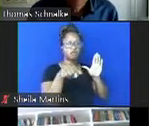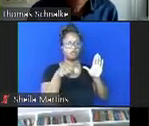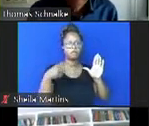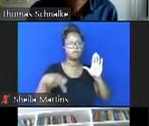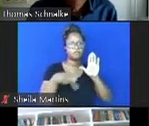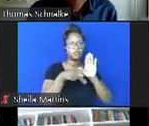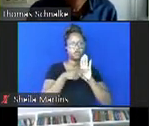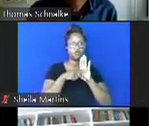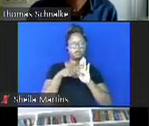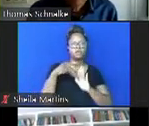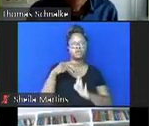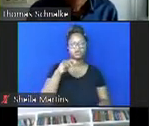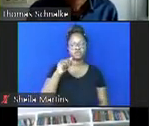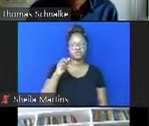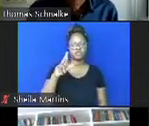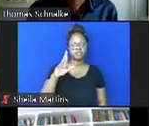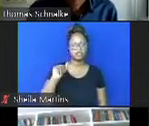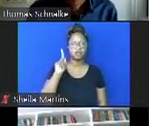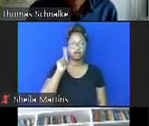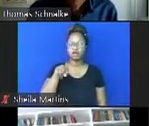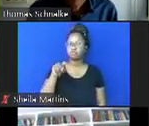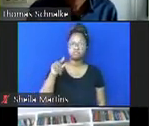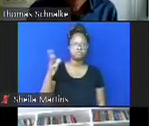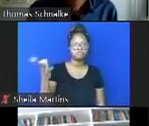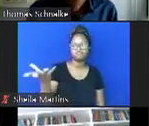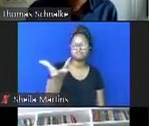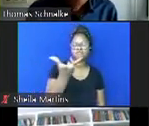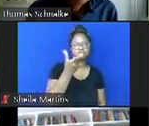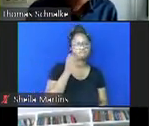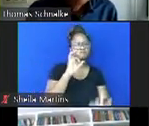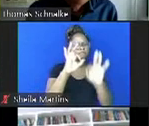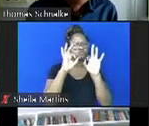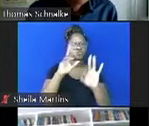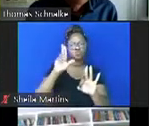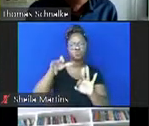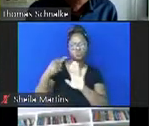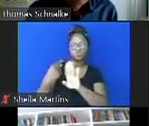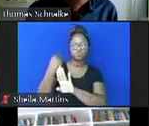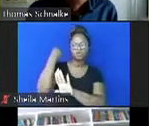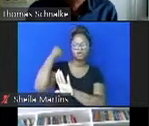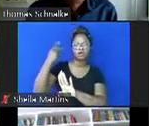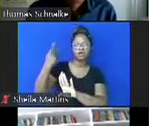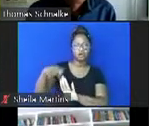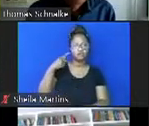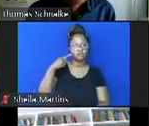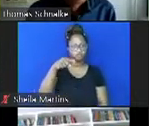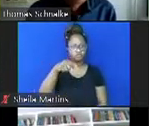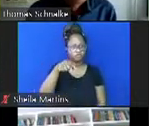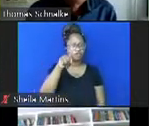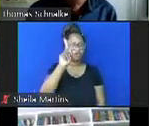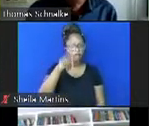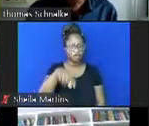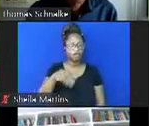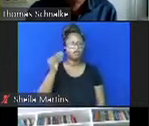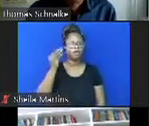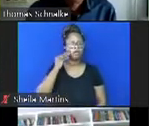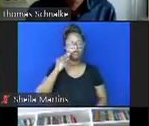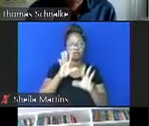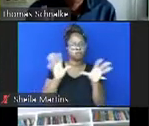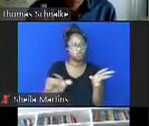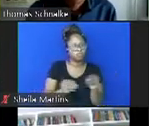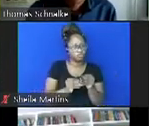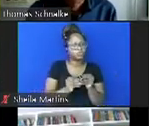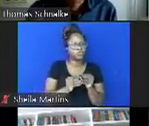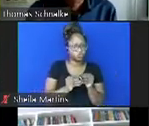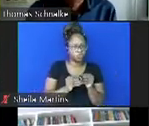que, para mim, é um dos modelos mais fascinantes jamais feito. O que nós vemos aqui é uma clara síntese de